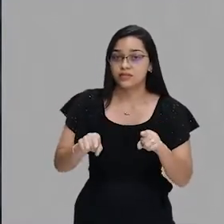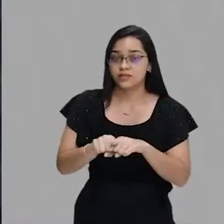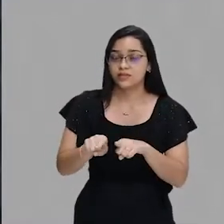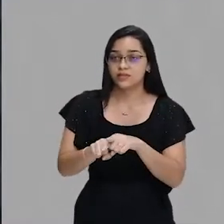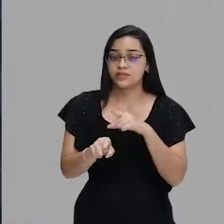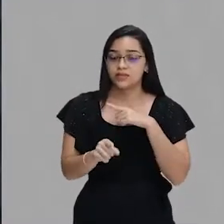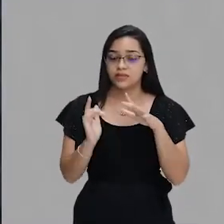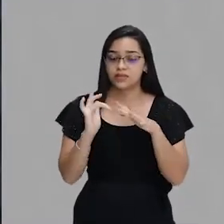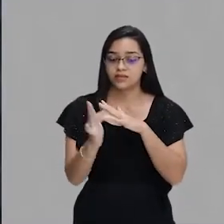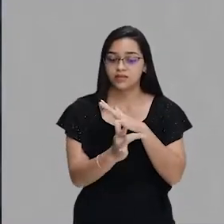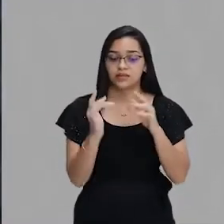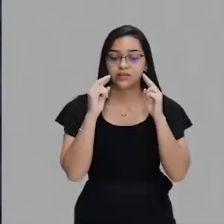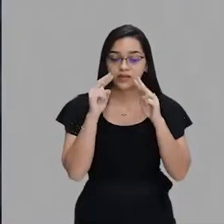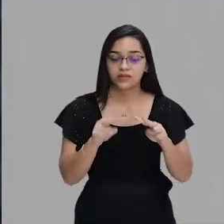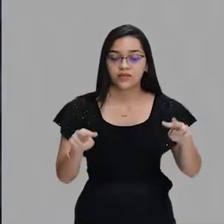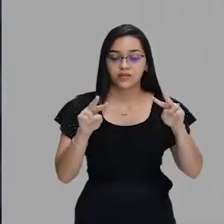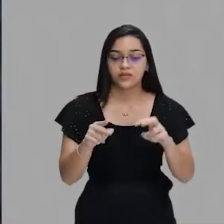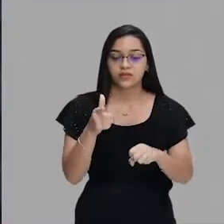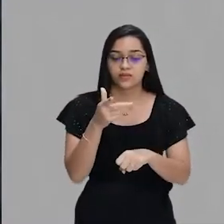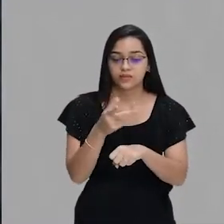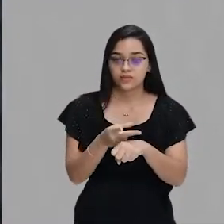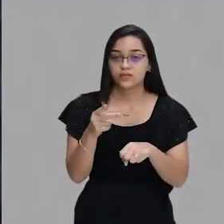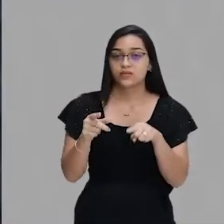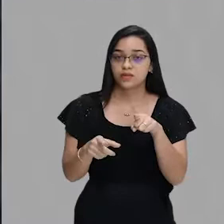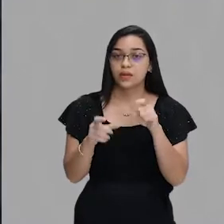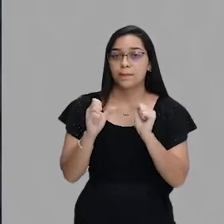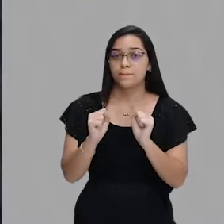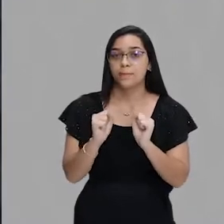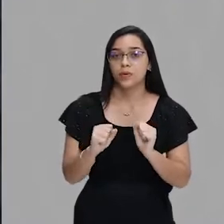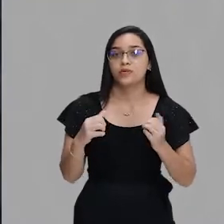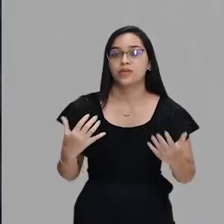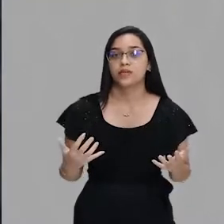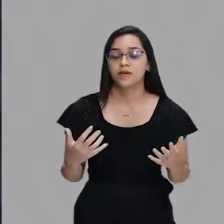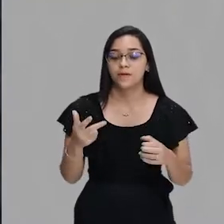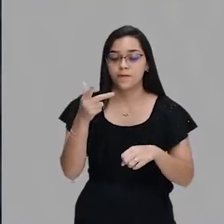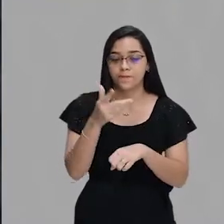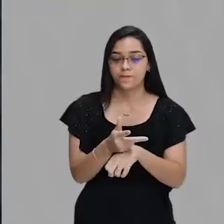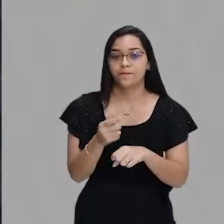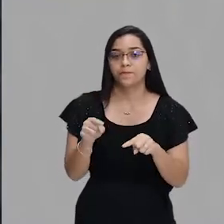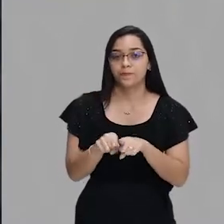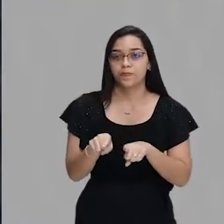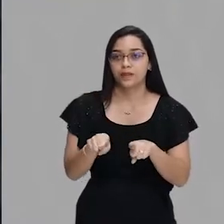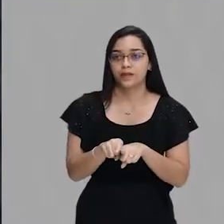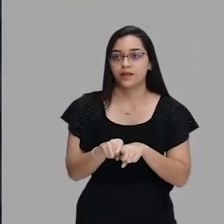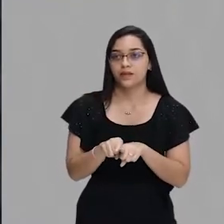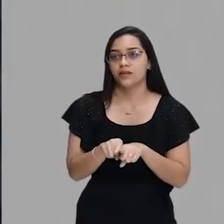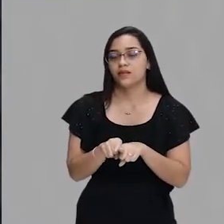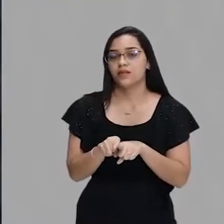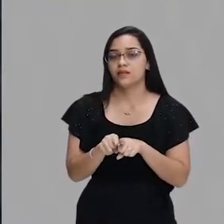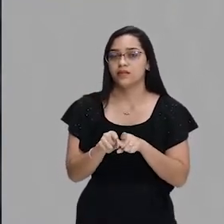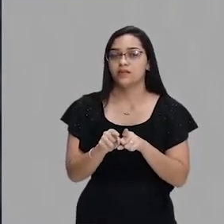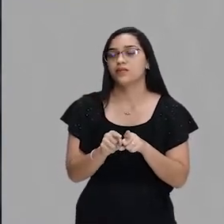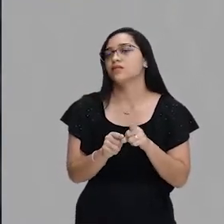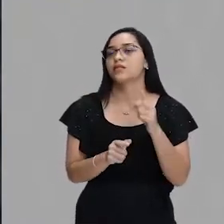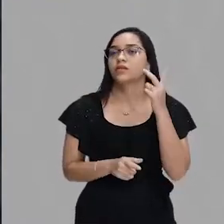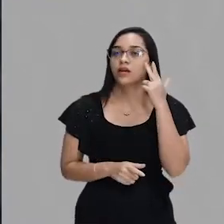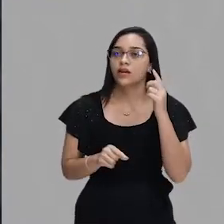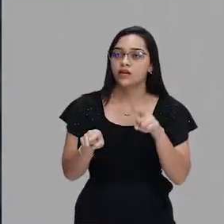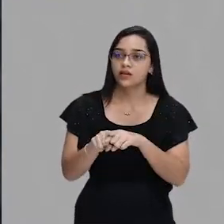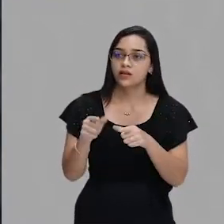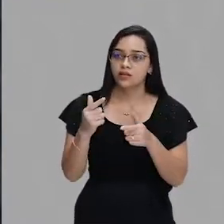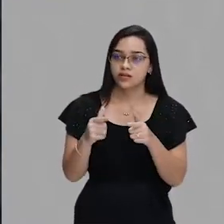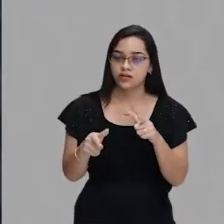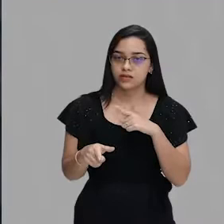na plataforma, assistam esses vídeos para que você possa assistir aqui com mais tranquilidade os problemas,